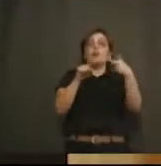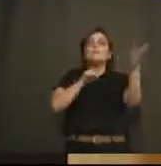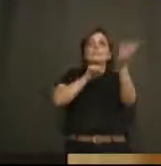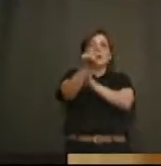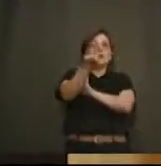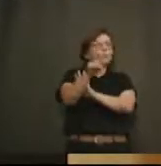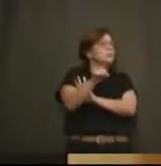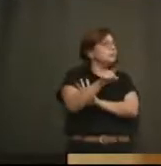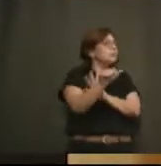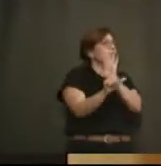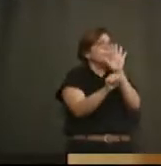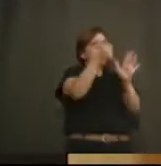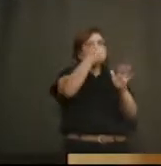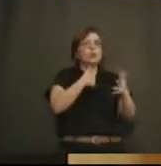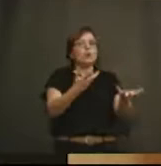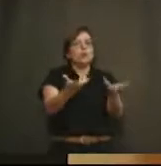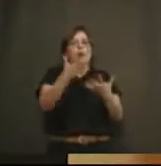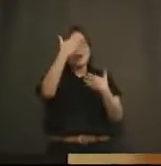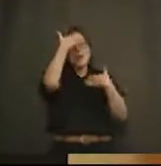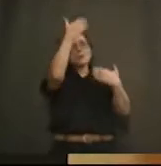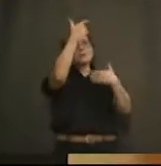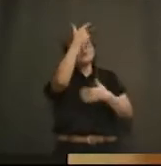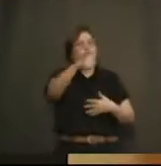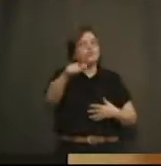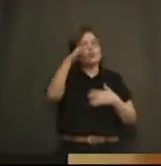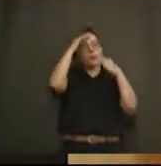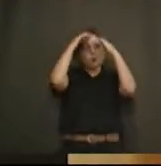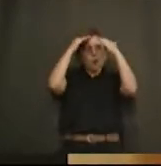Primeiramente, queria agradecer novamente a honra de